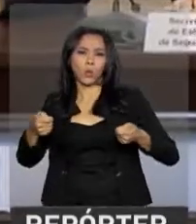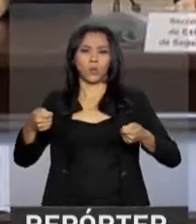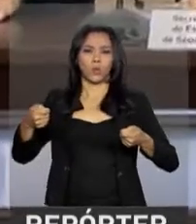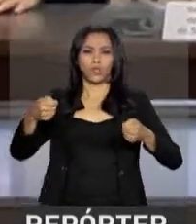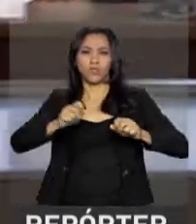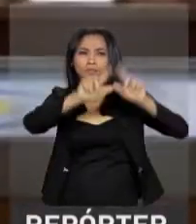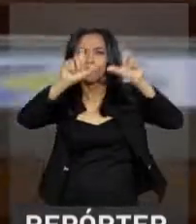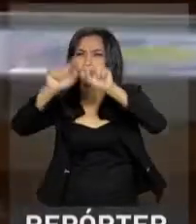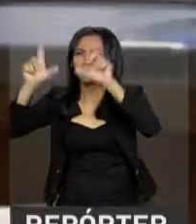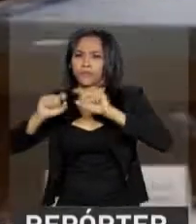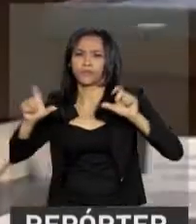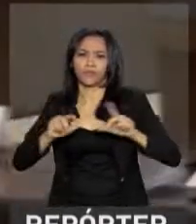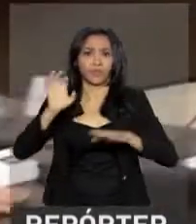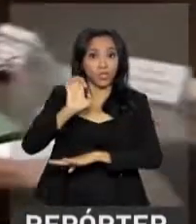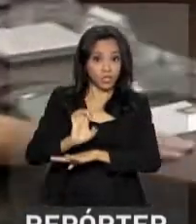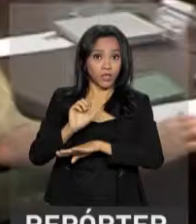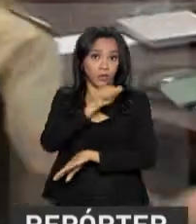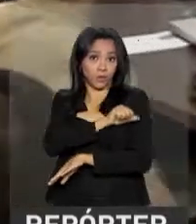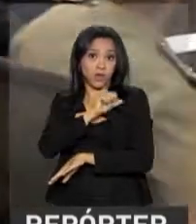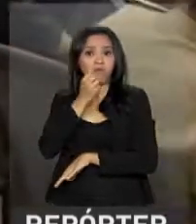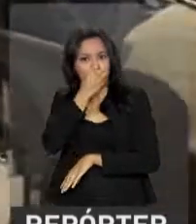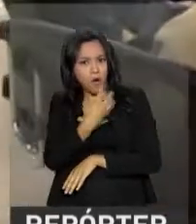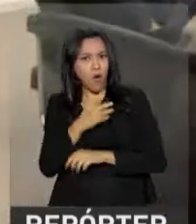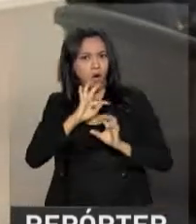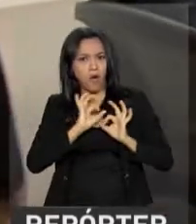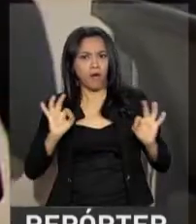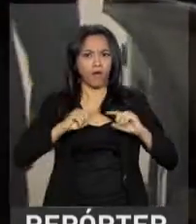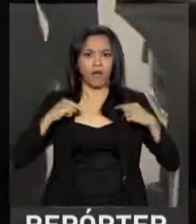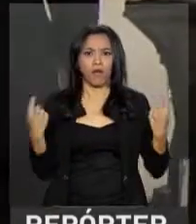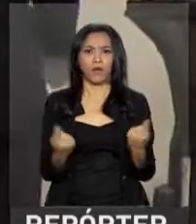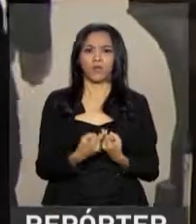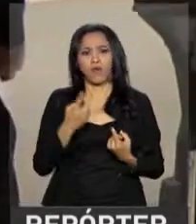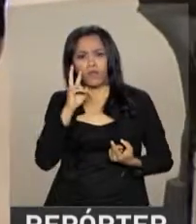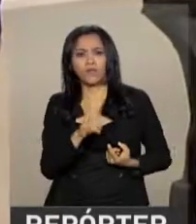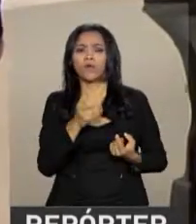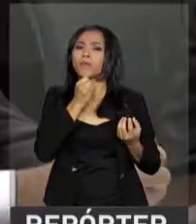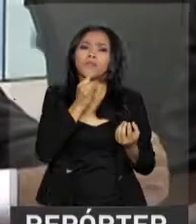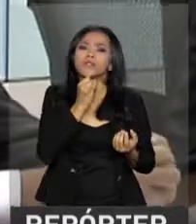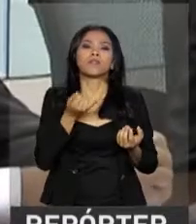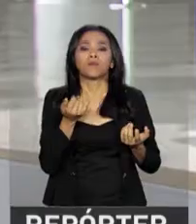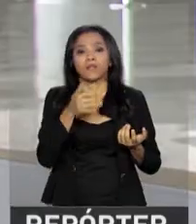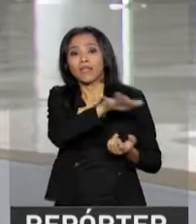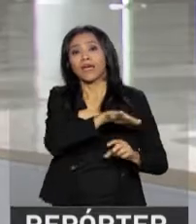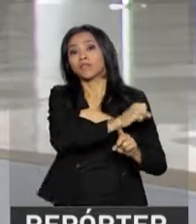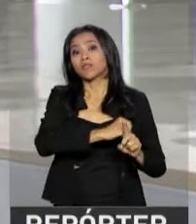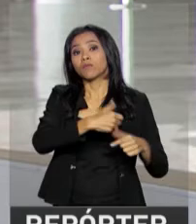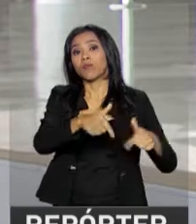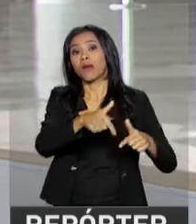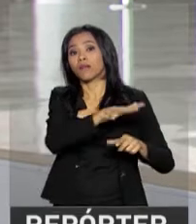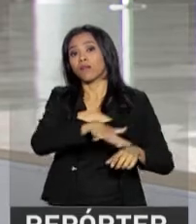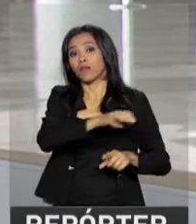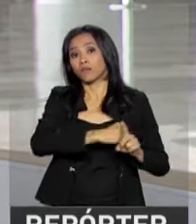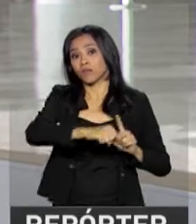Temer disse que foi uma reunião muito produtiva e que ouviu relatos de atividades sociais em cursos, como, por exemplo, os cerca de 13